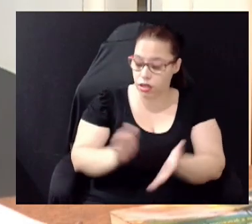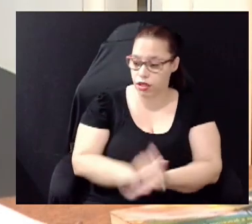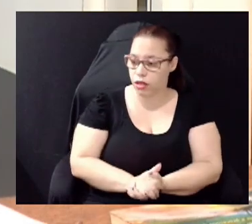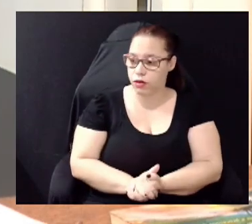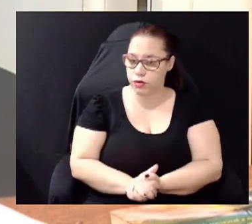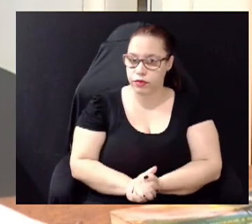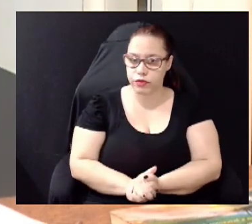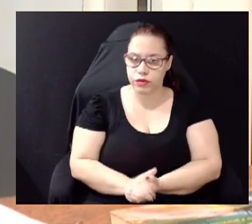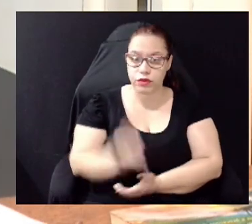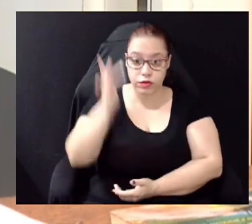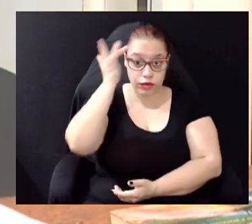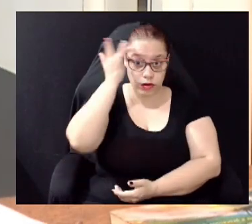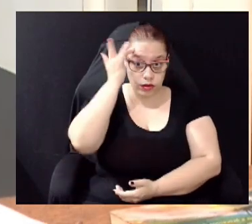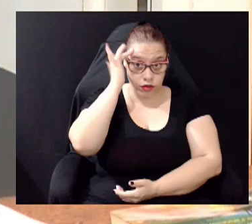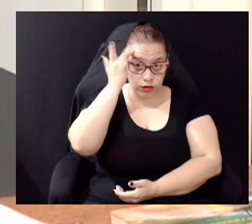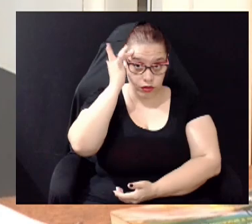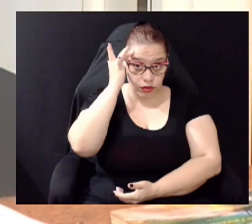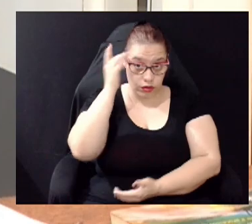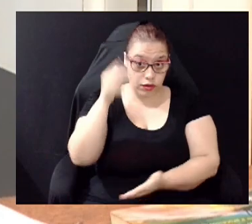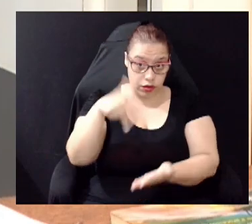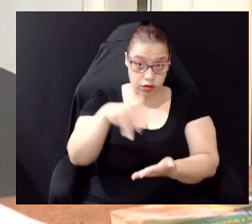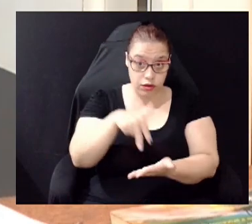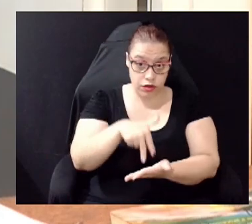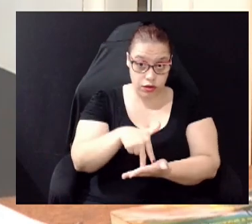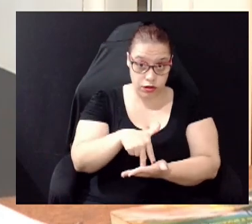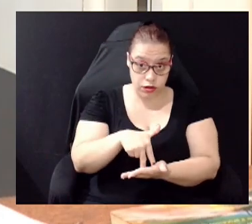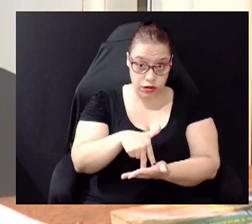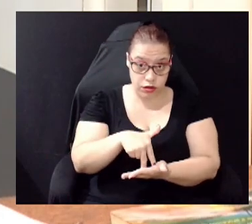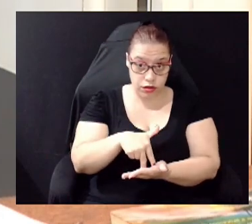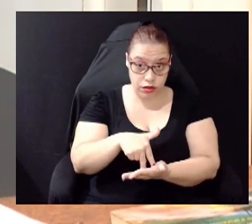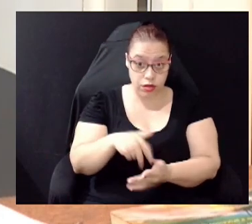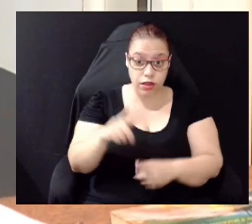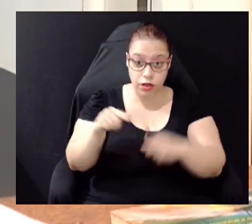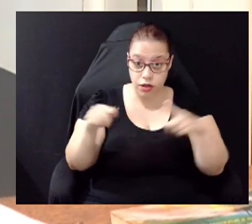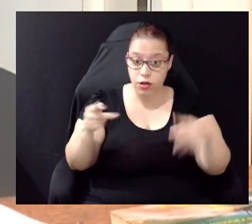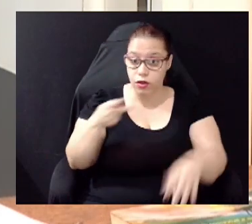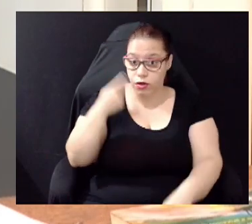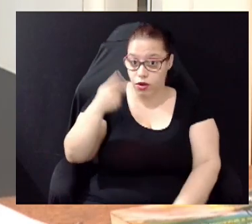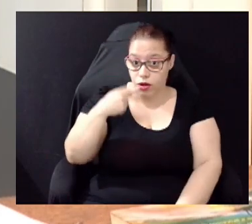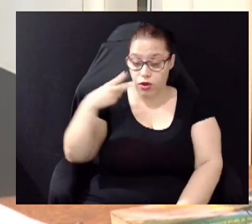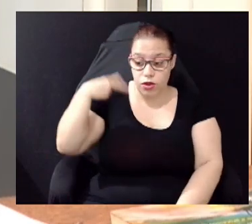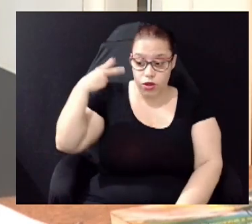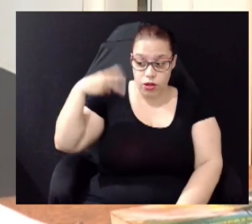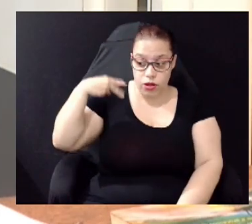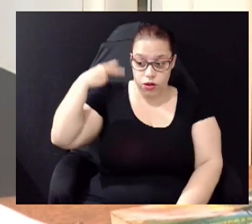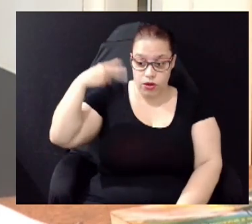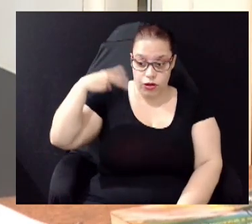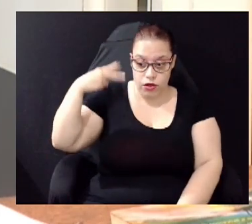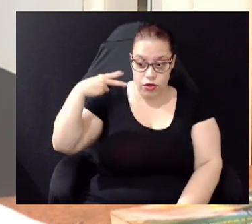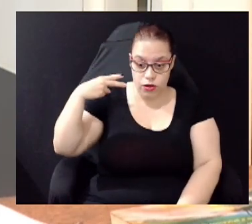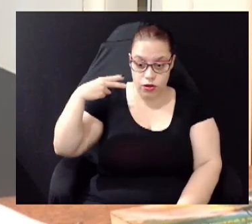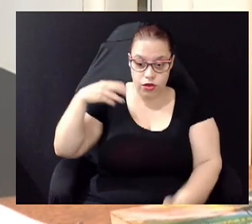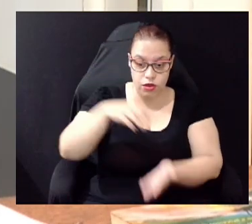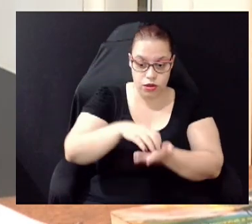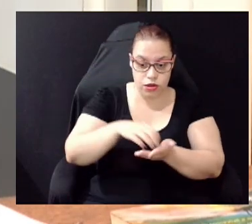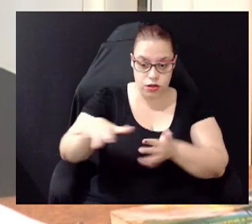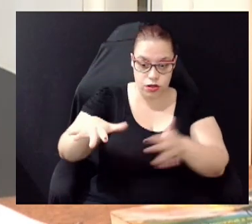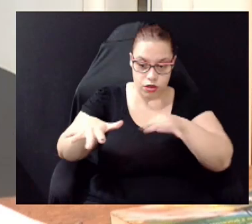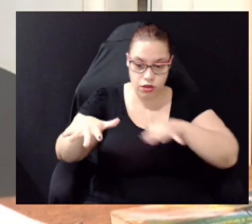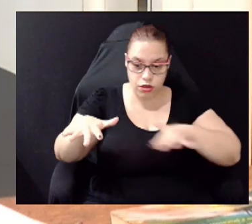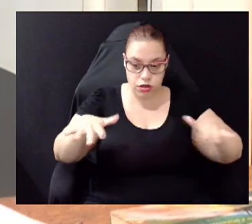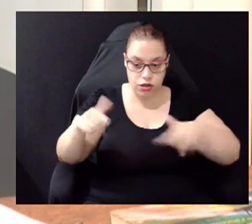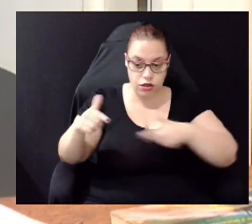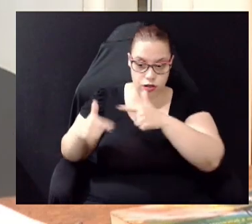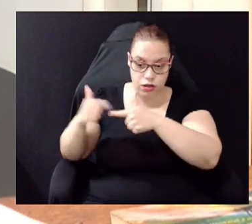uma coisa que foi colocado, né, por várias falas também pelas vereadoras é a centralidade do trabalho, né, como a gente não